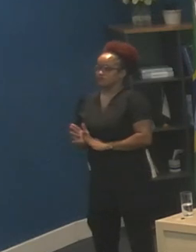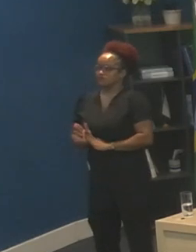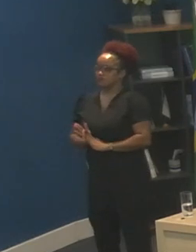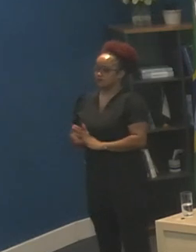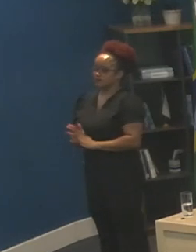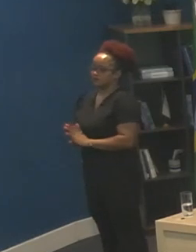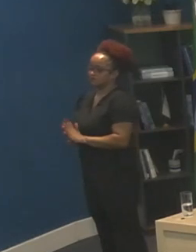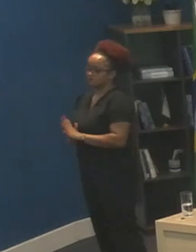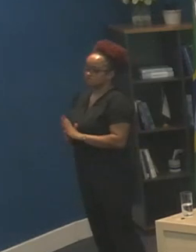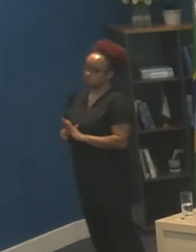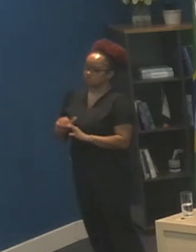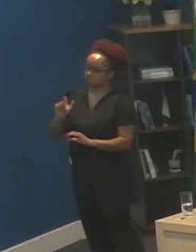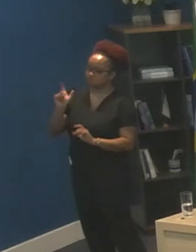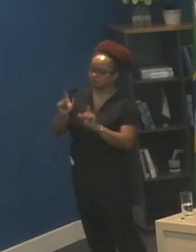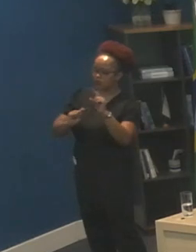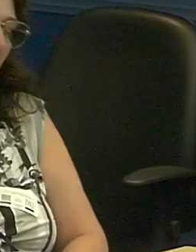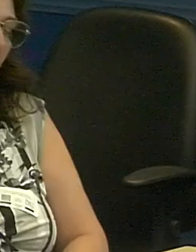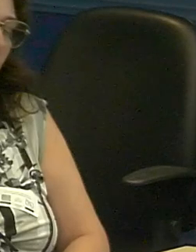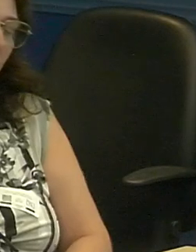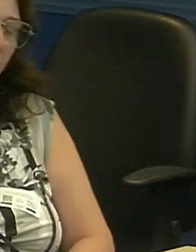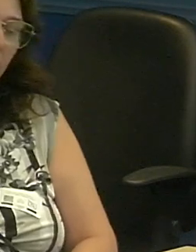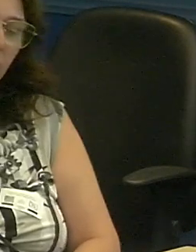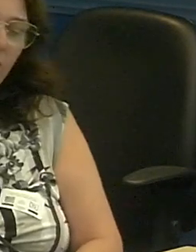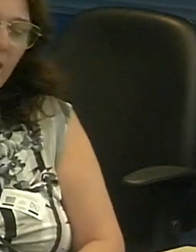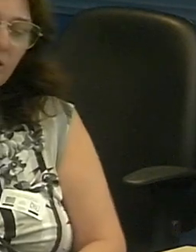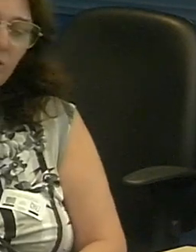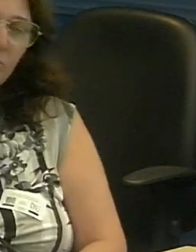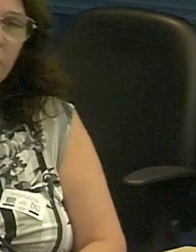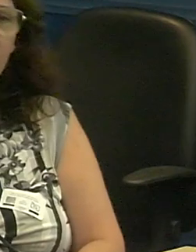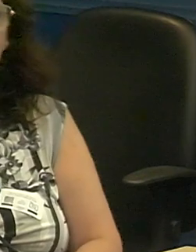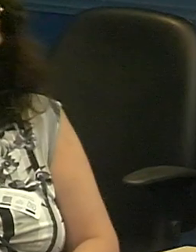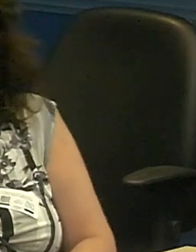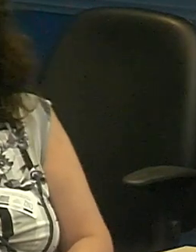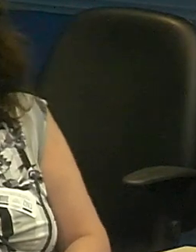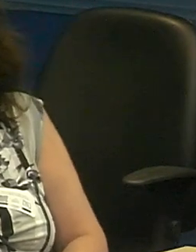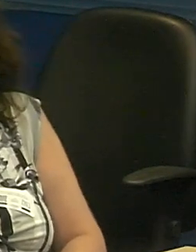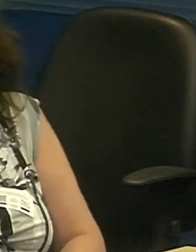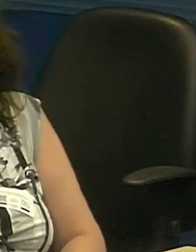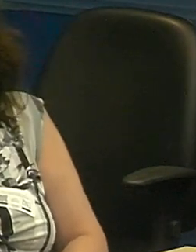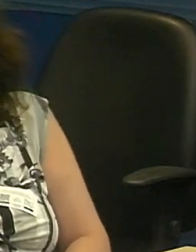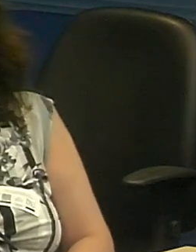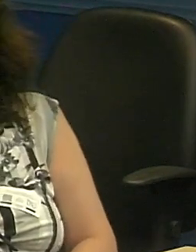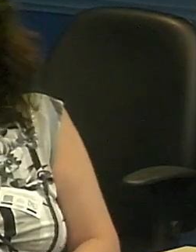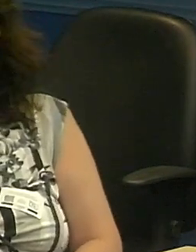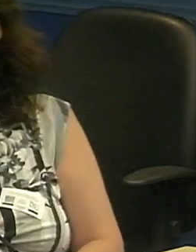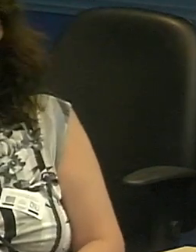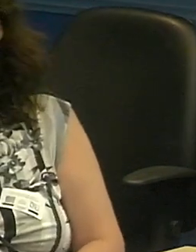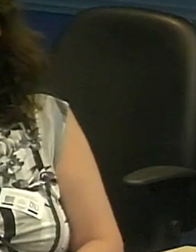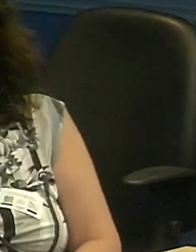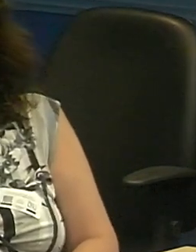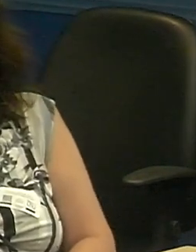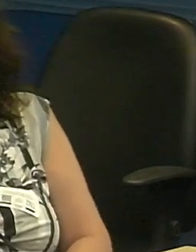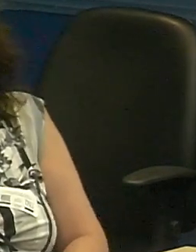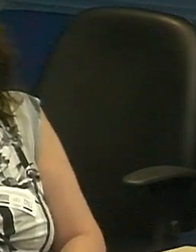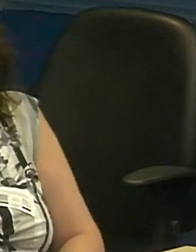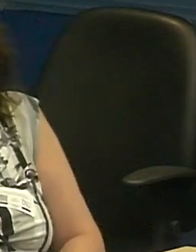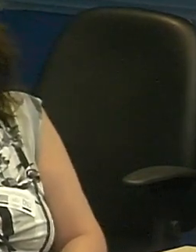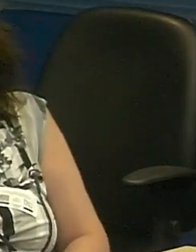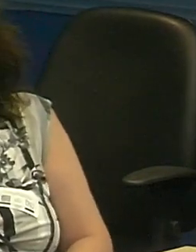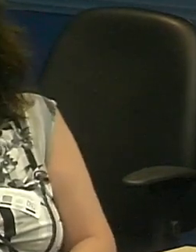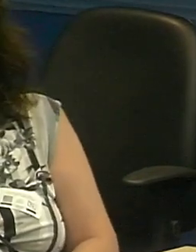Eles venceram e o sinal está fechado para nós que somos